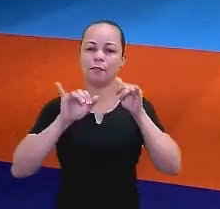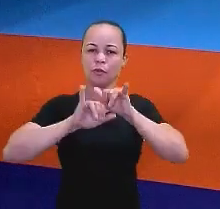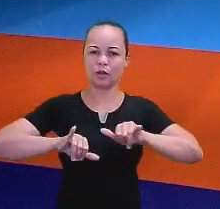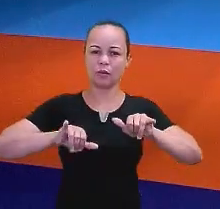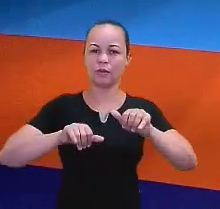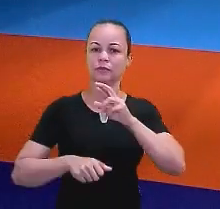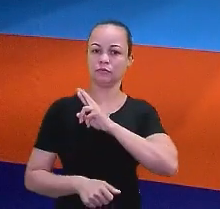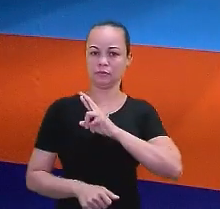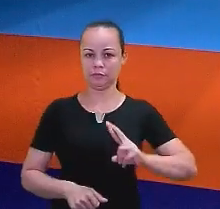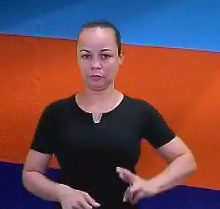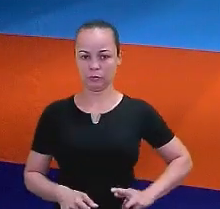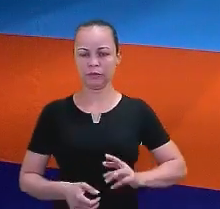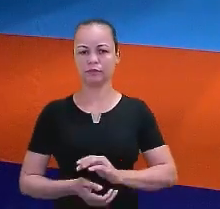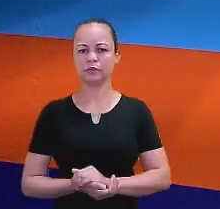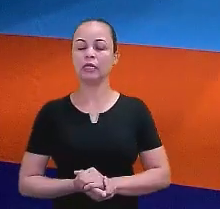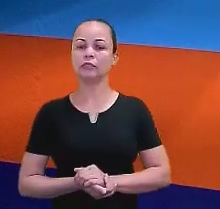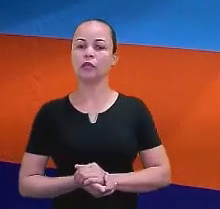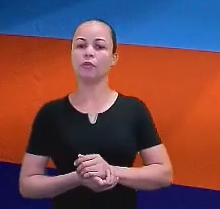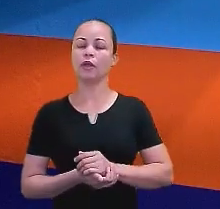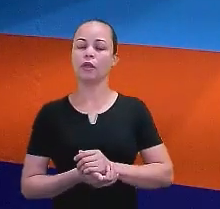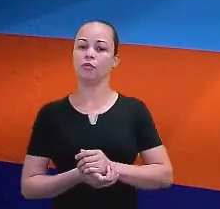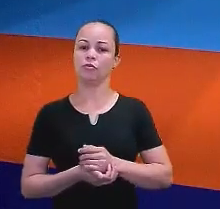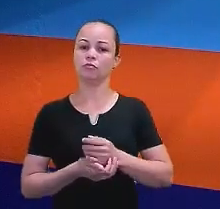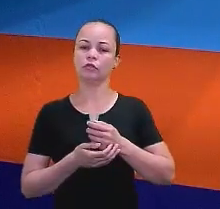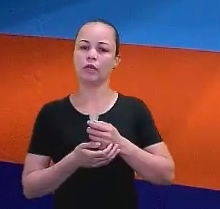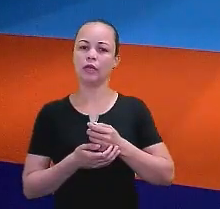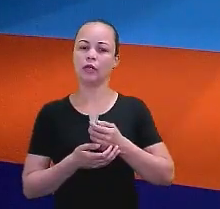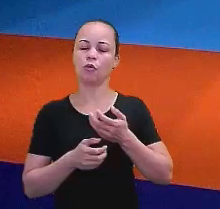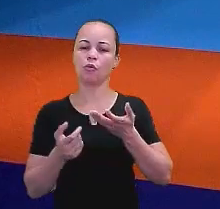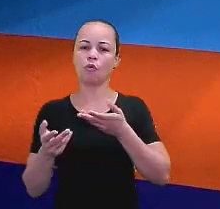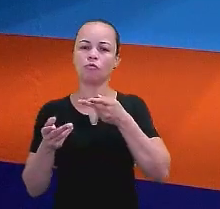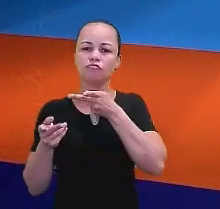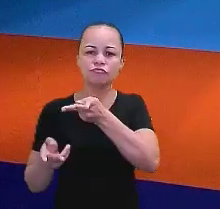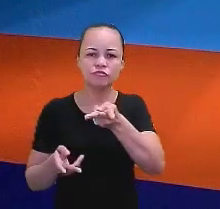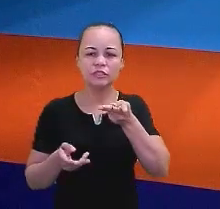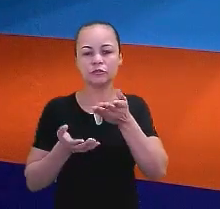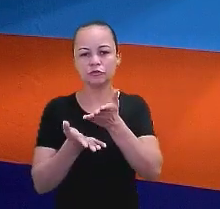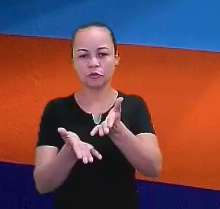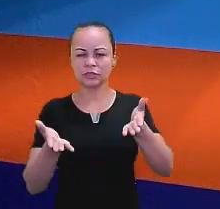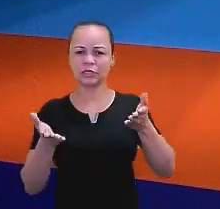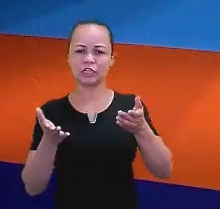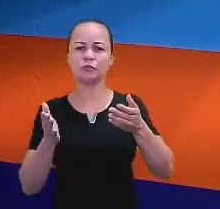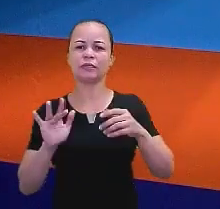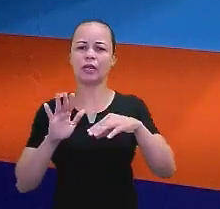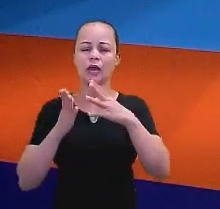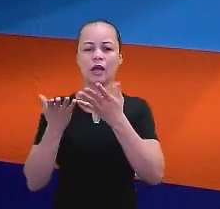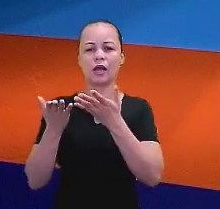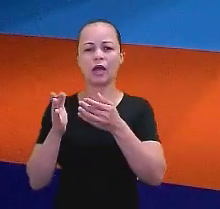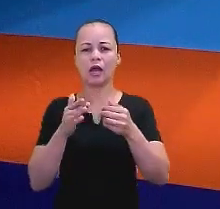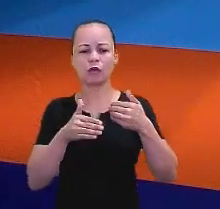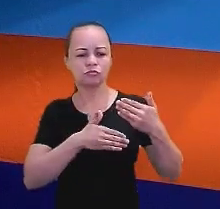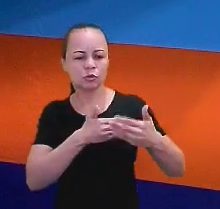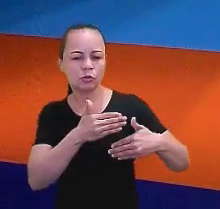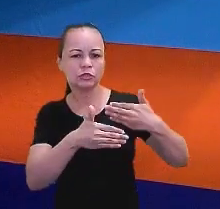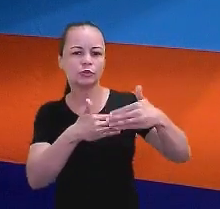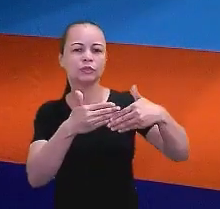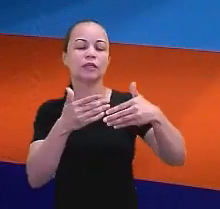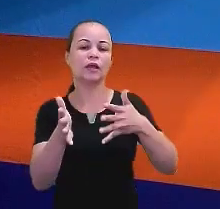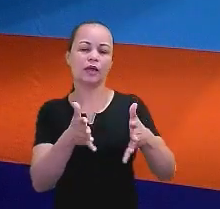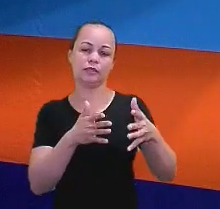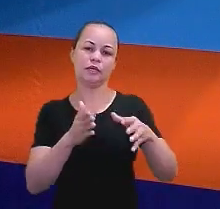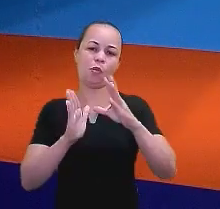vou convidar vocês hoje para, dando continuidade a todo esse conteúdo que nós já